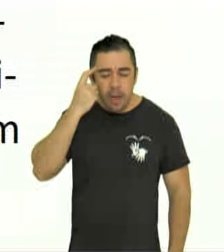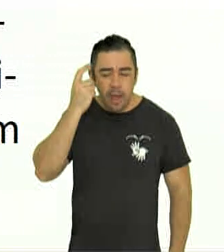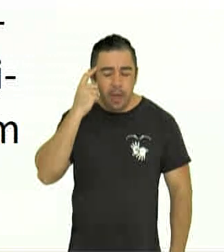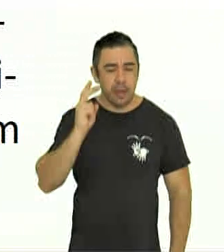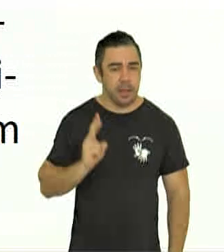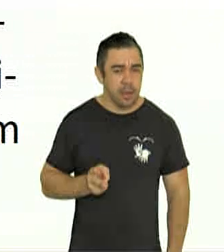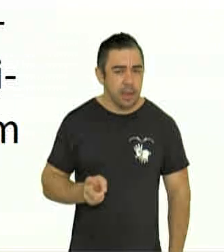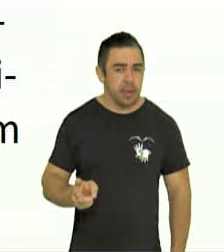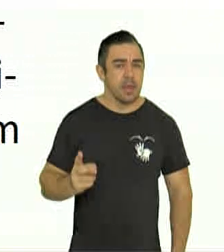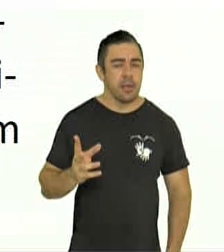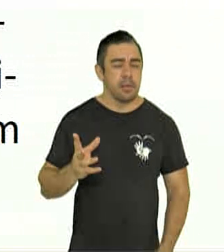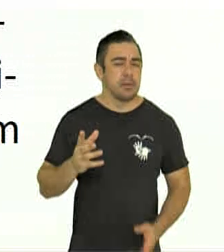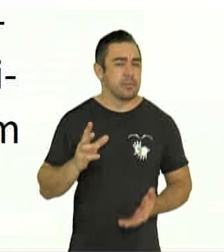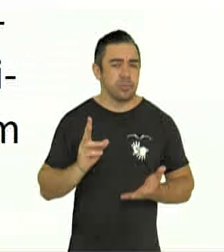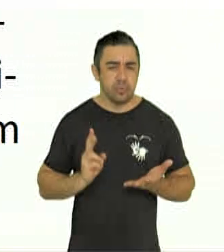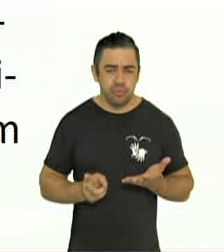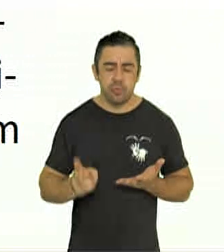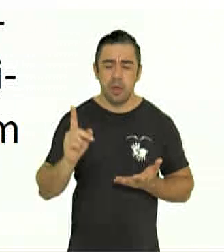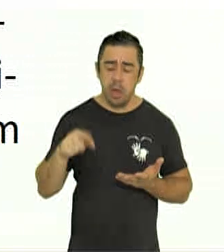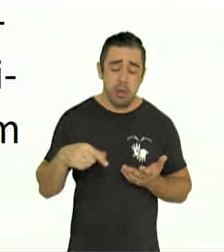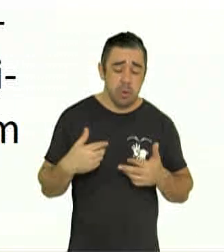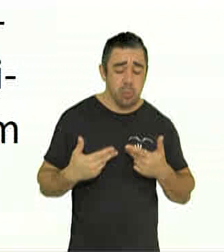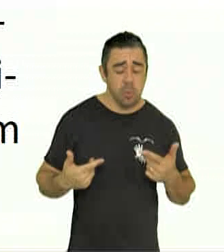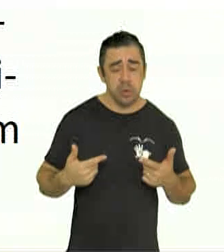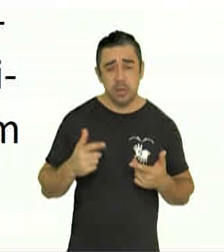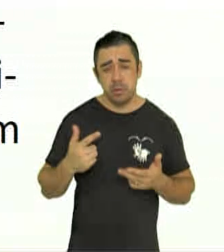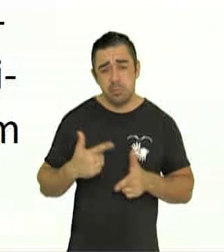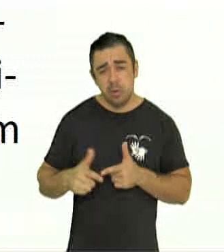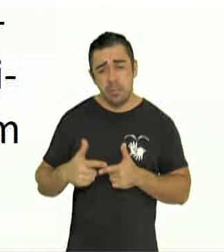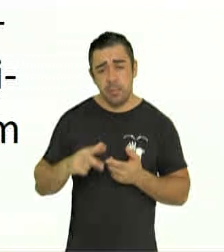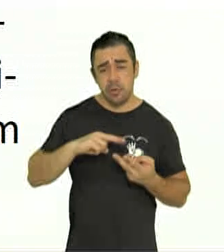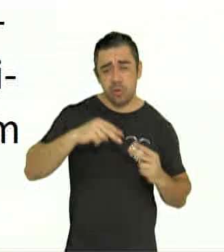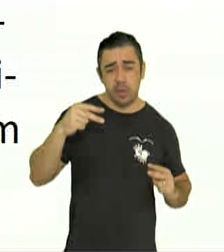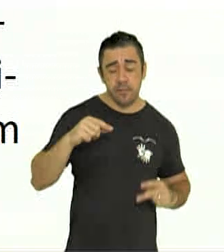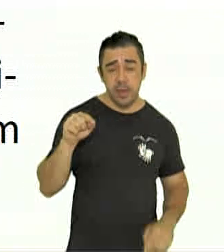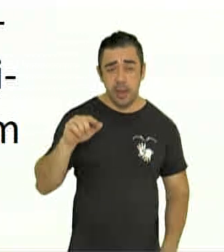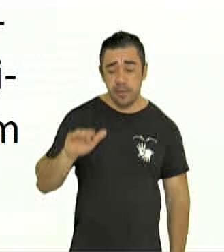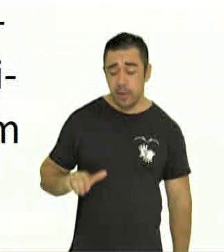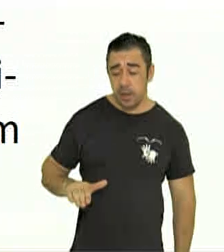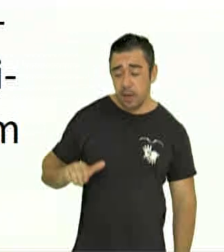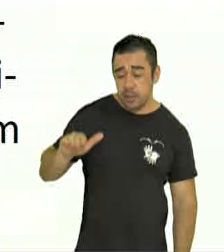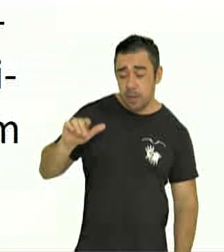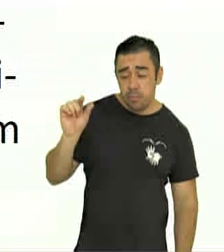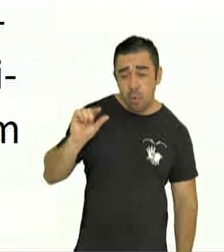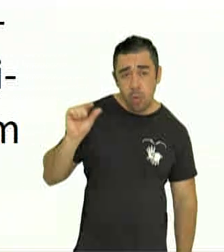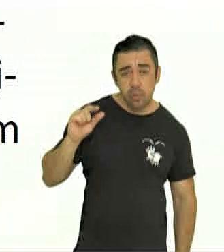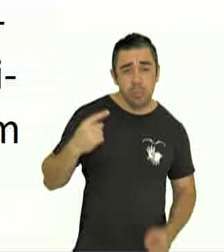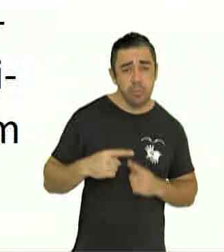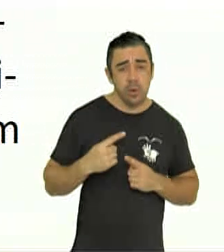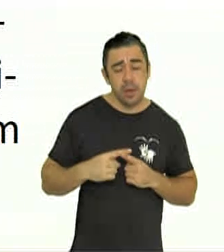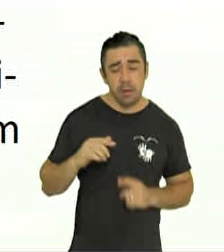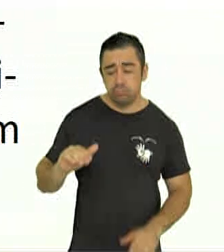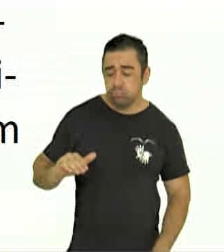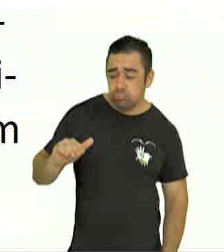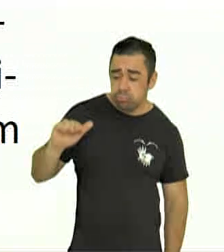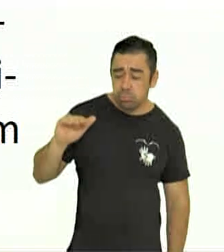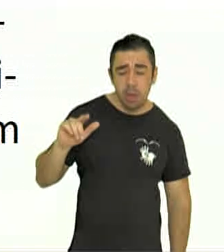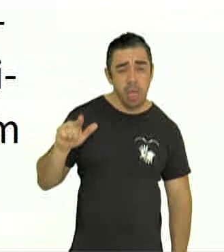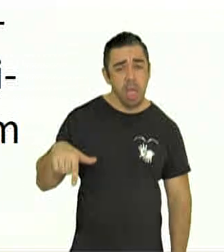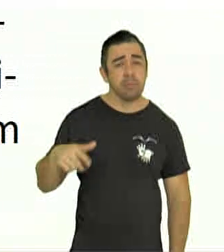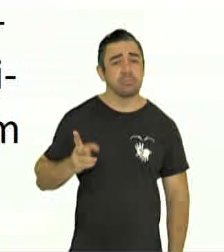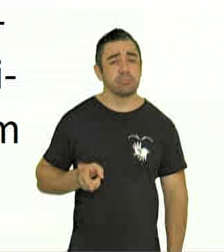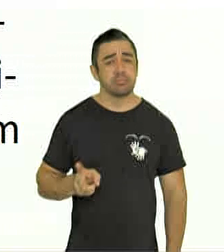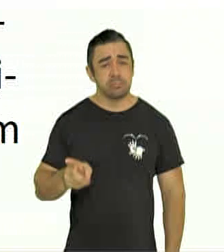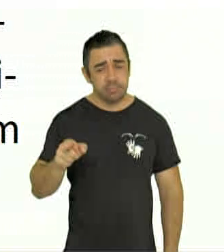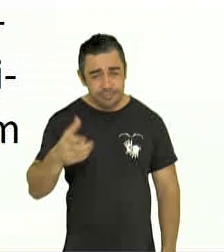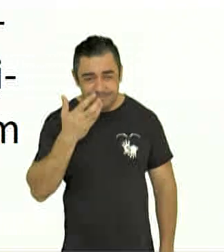pelos meandros insondáveis da genética, ele crescerá pouco, vítima de um nanismo discreto. Peter Pan viverá